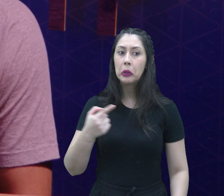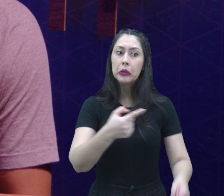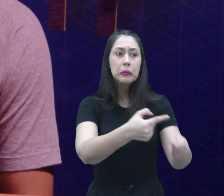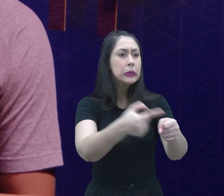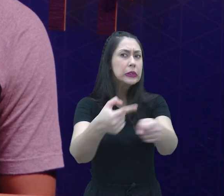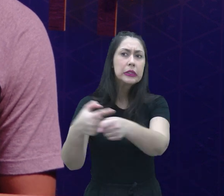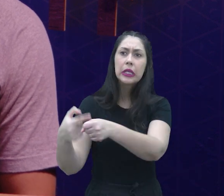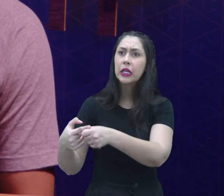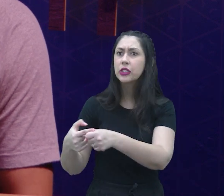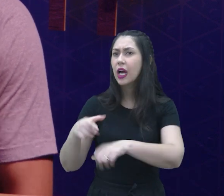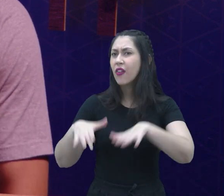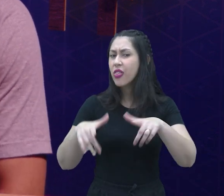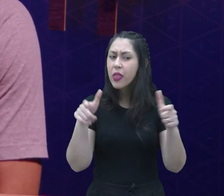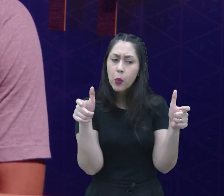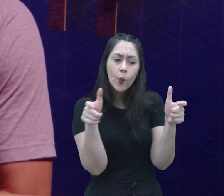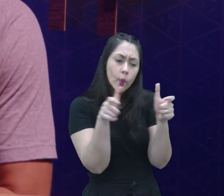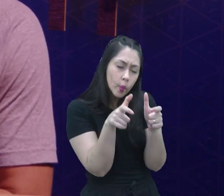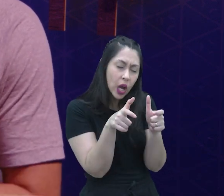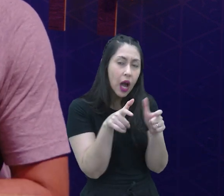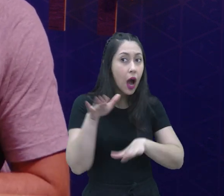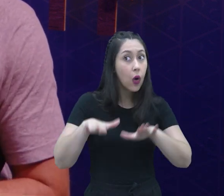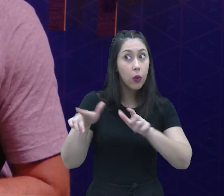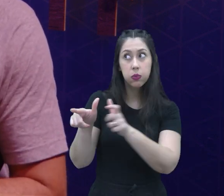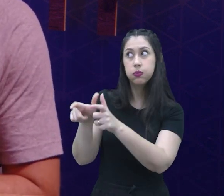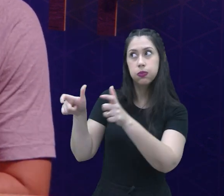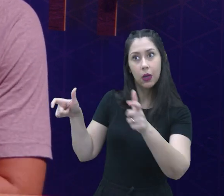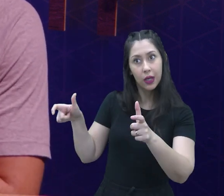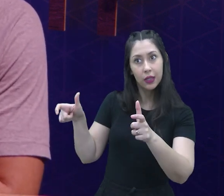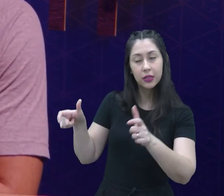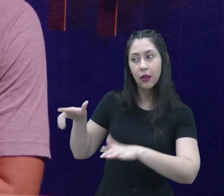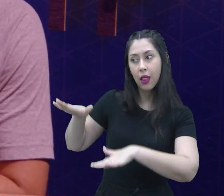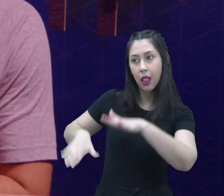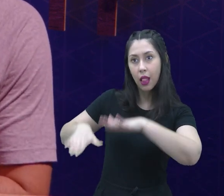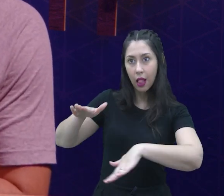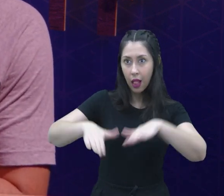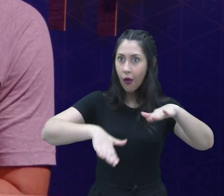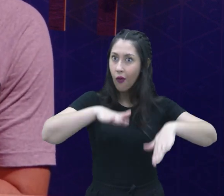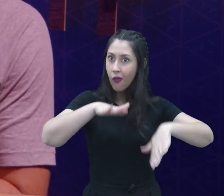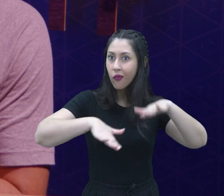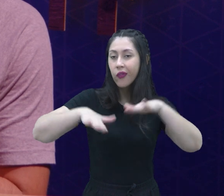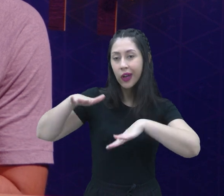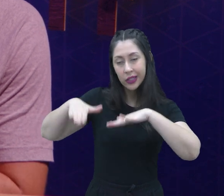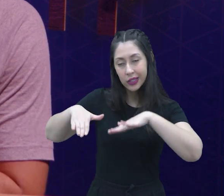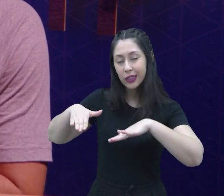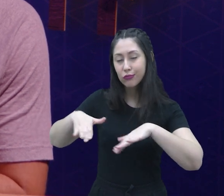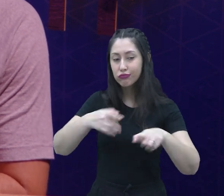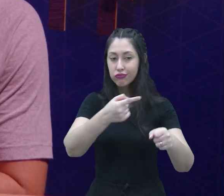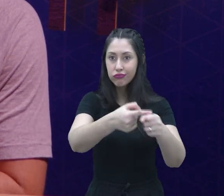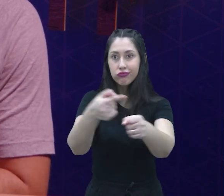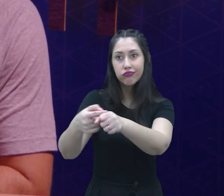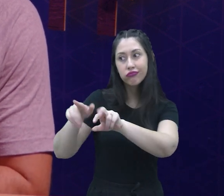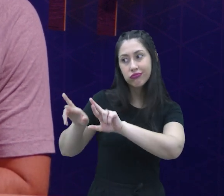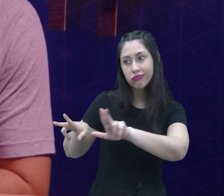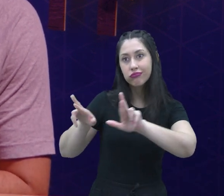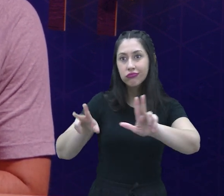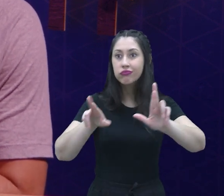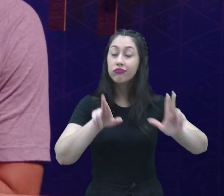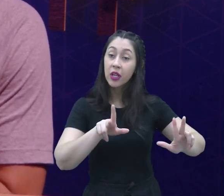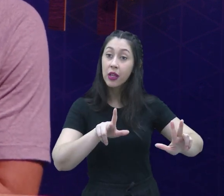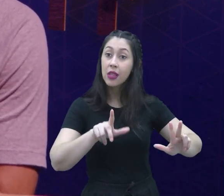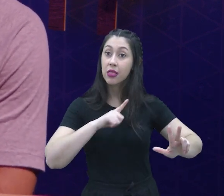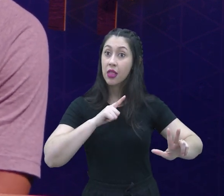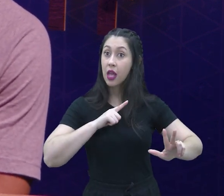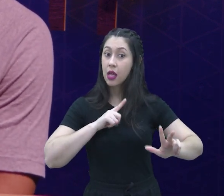Em outras cidades menores tem menos, cidades maiores tem mais, e de acordo com a necessidade de cada cidade, vão ter